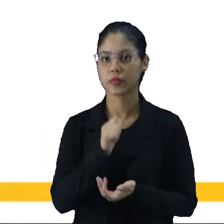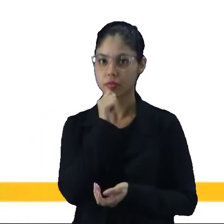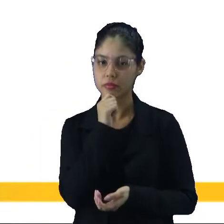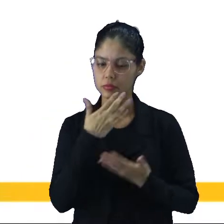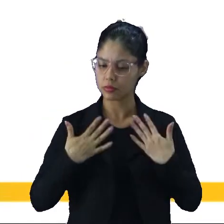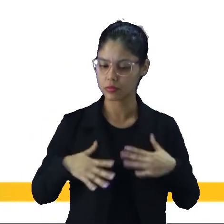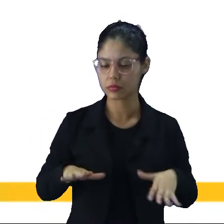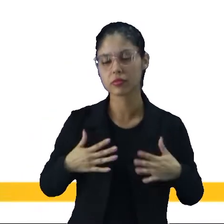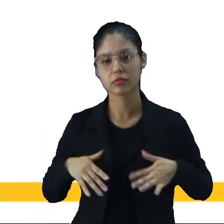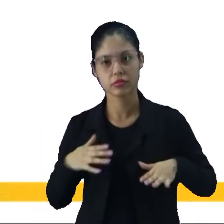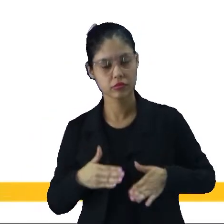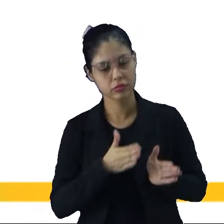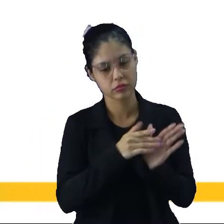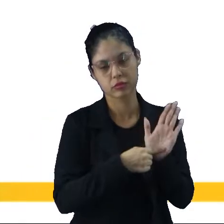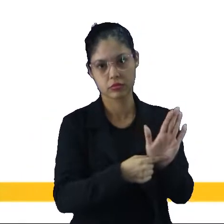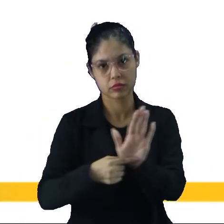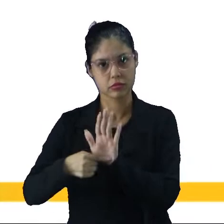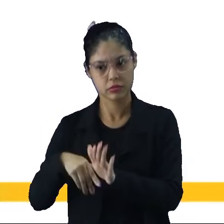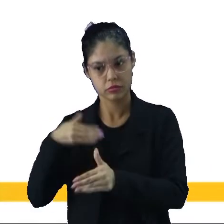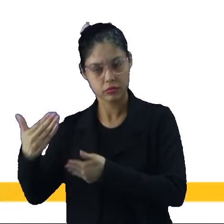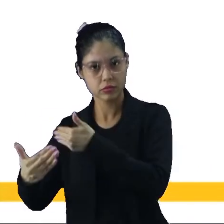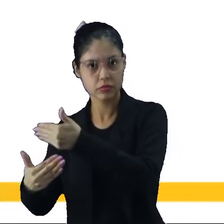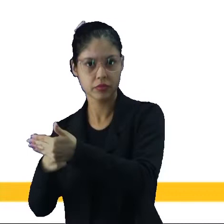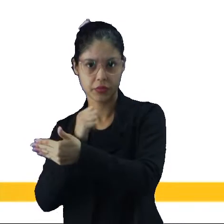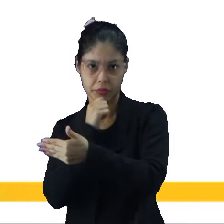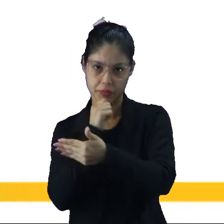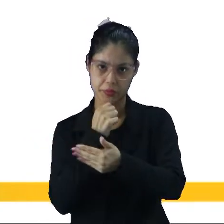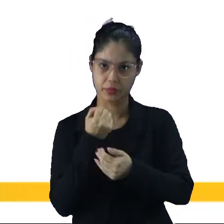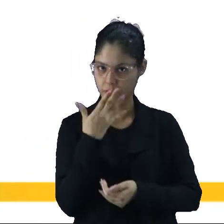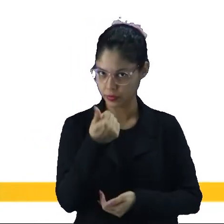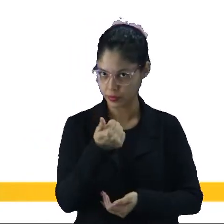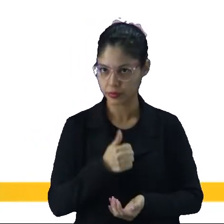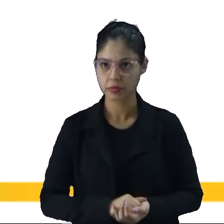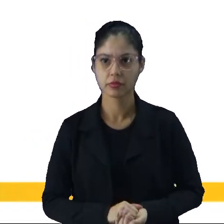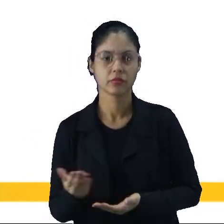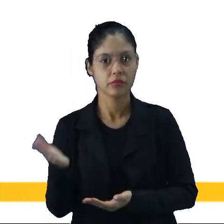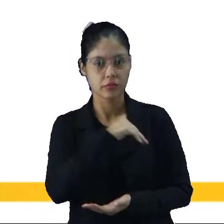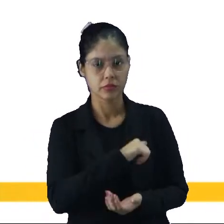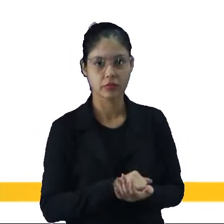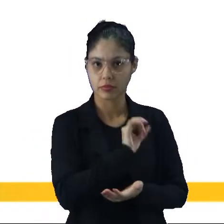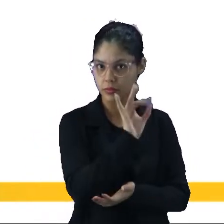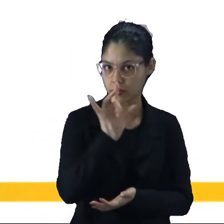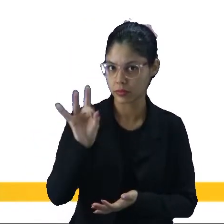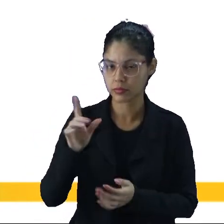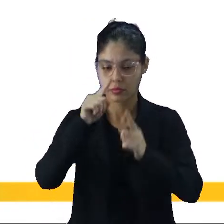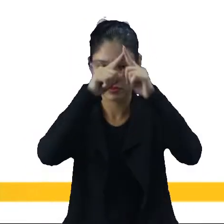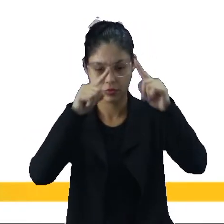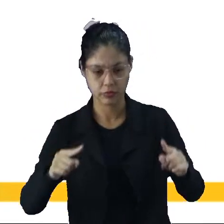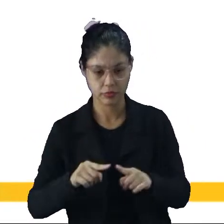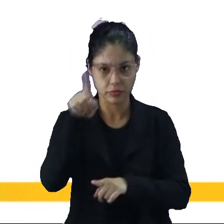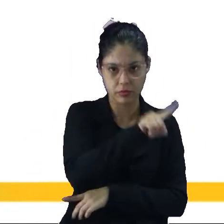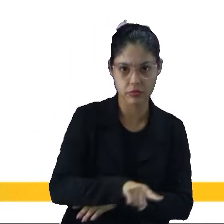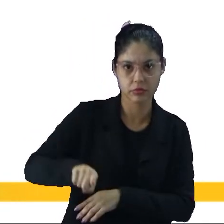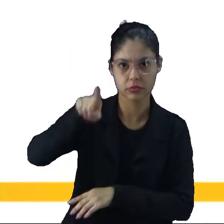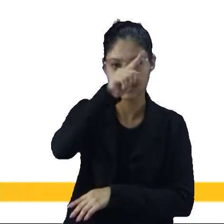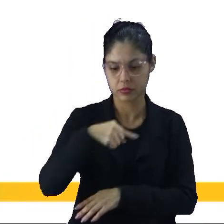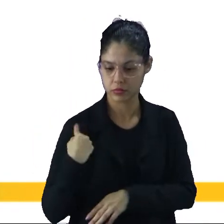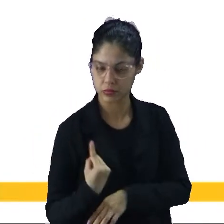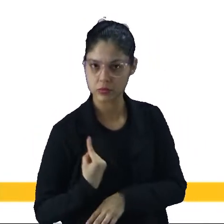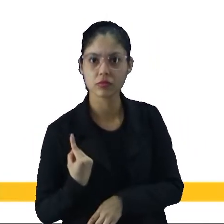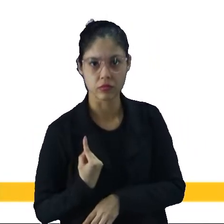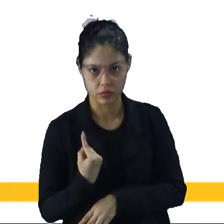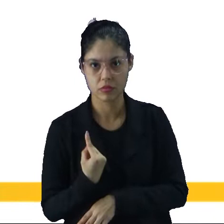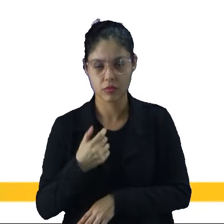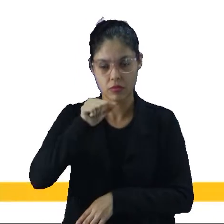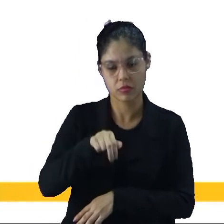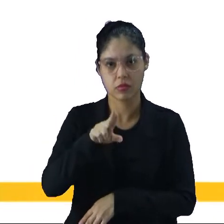com calma. Eu vou mostrar no decorrer da aula, beleza? Então vamos lá. Para cada valor de ângulo, há um único valor para o